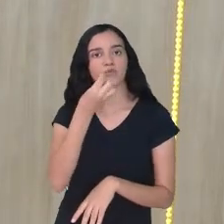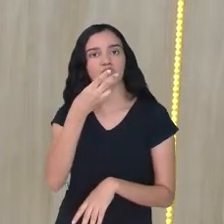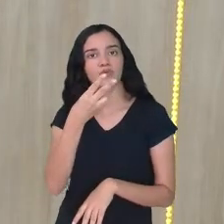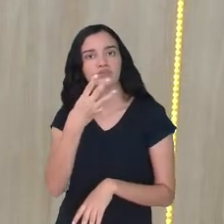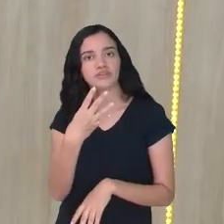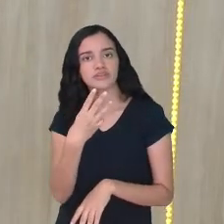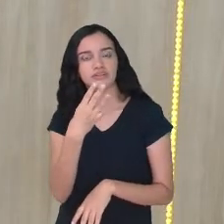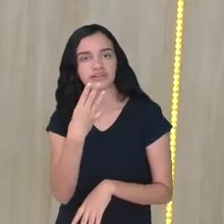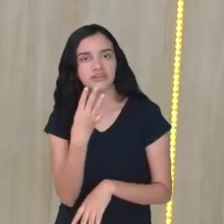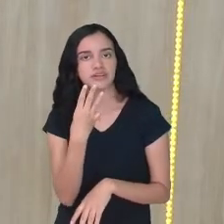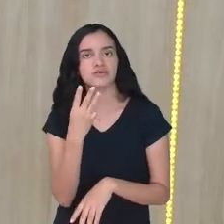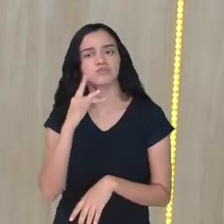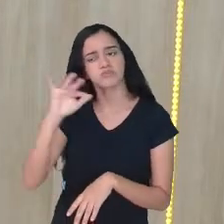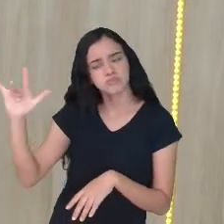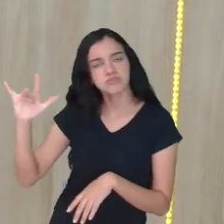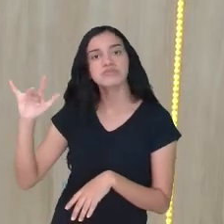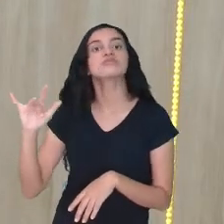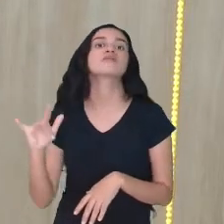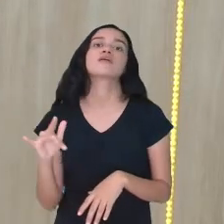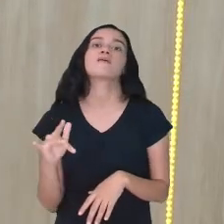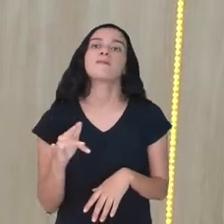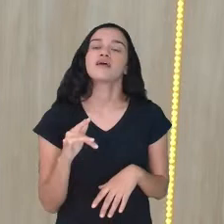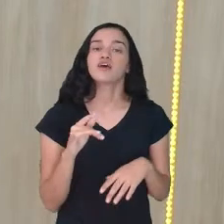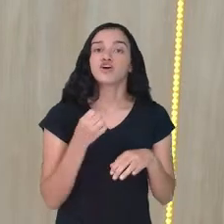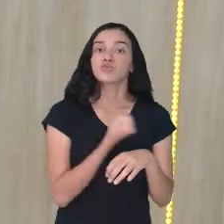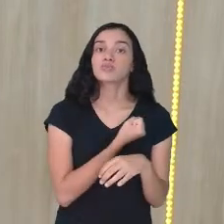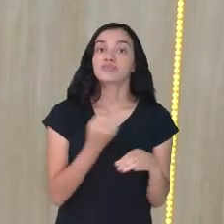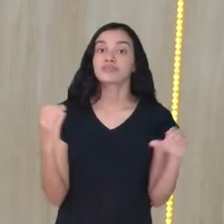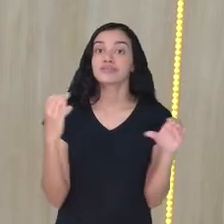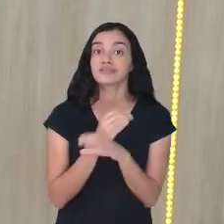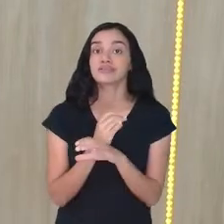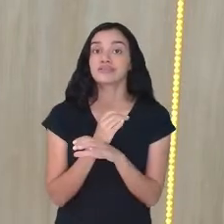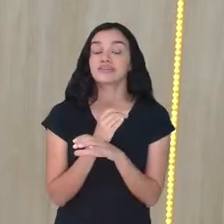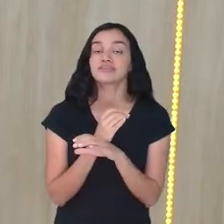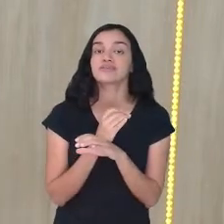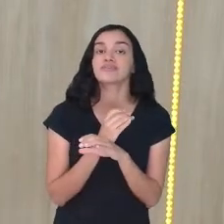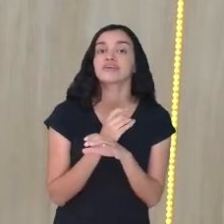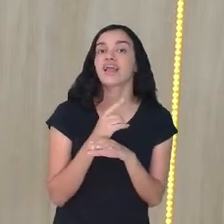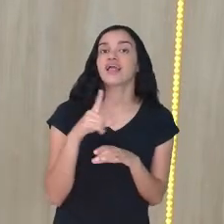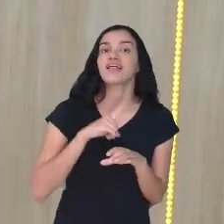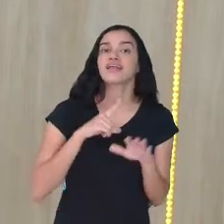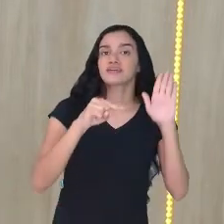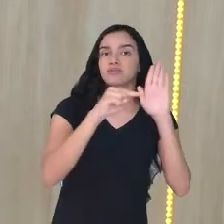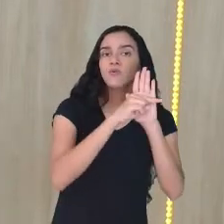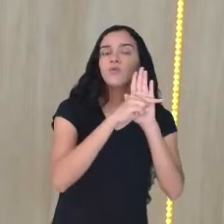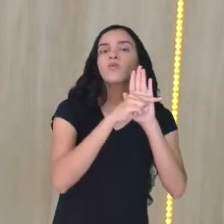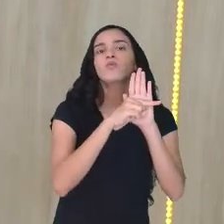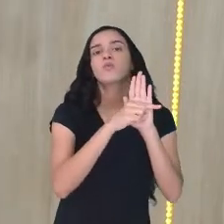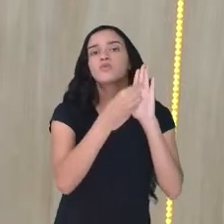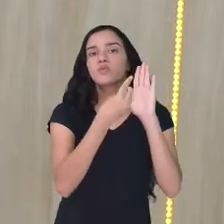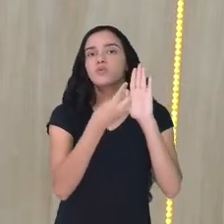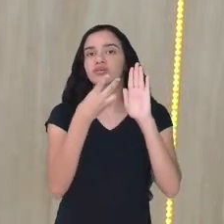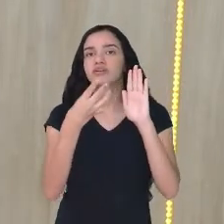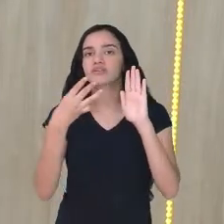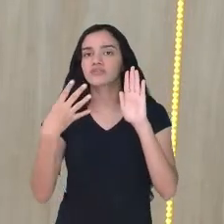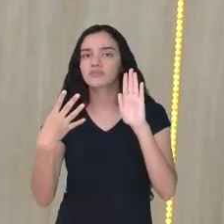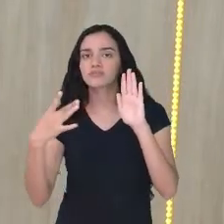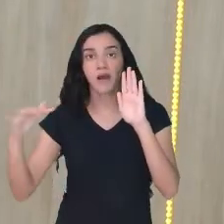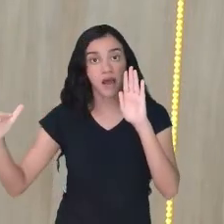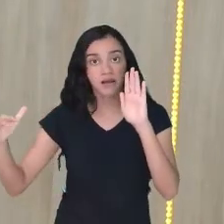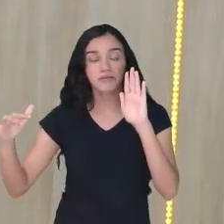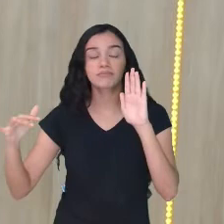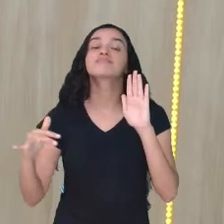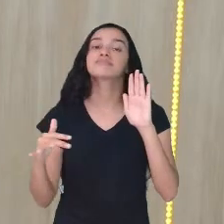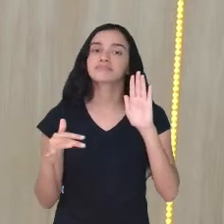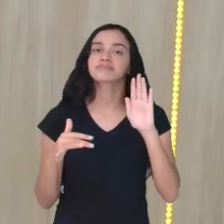3, e assim vai. O inteiro, que é entrando os negativos, menos 1, menos 2, menos 3, até o